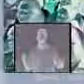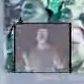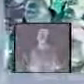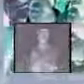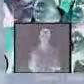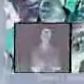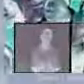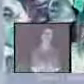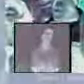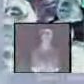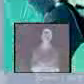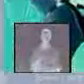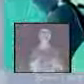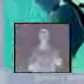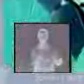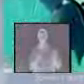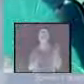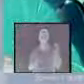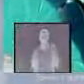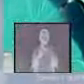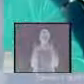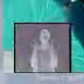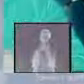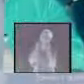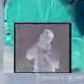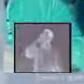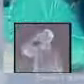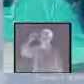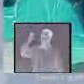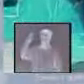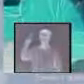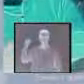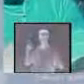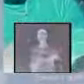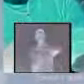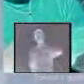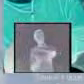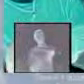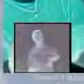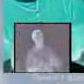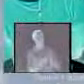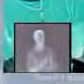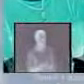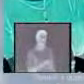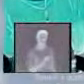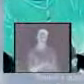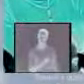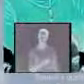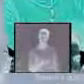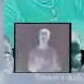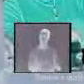matar marido? Ela sobe para o quarto, se recolhe, fecha a